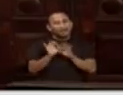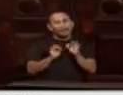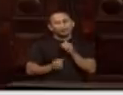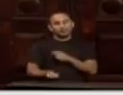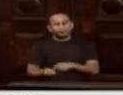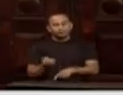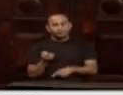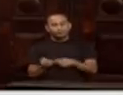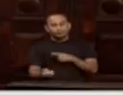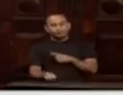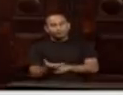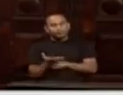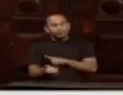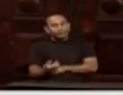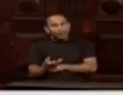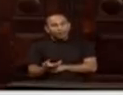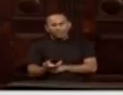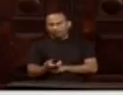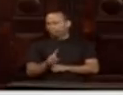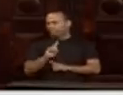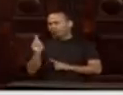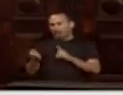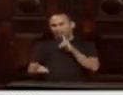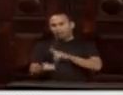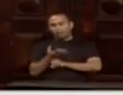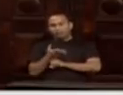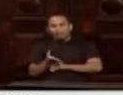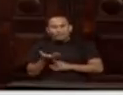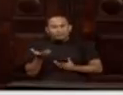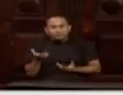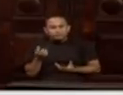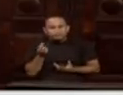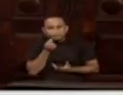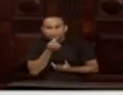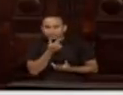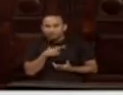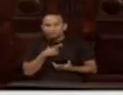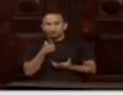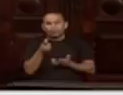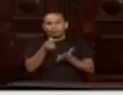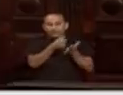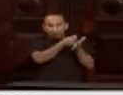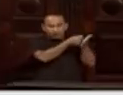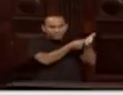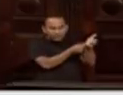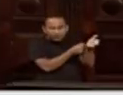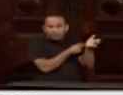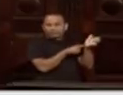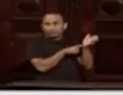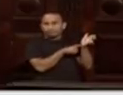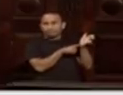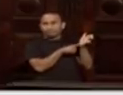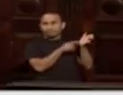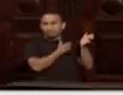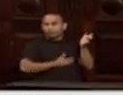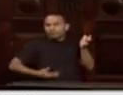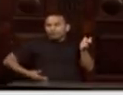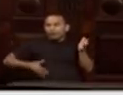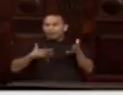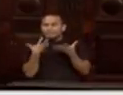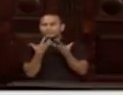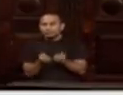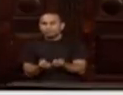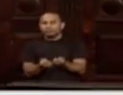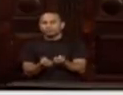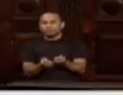golpe mas sim setembro havia uma lista tríplice que o governador aceitou